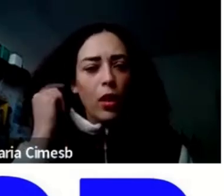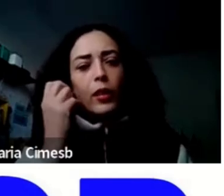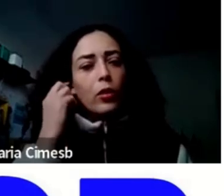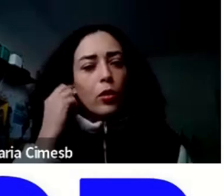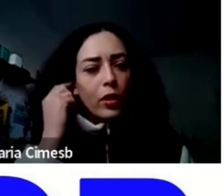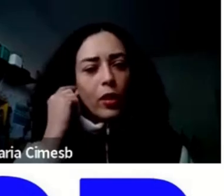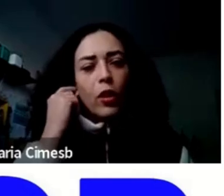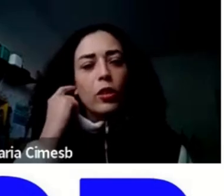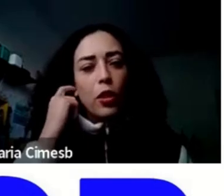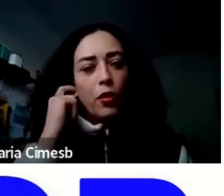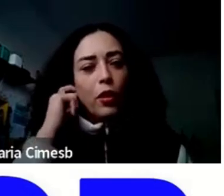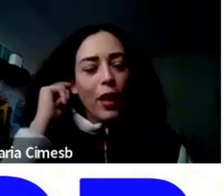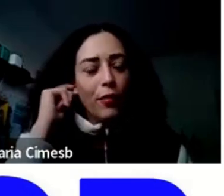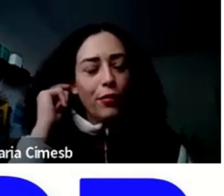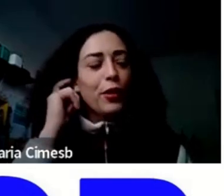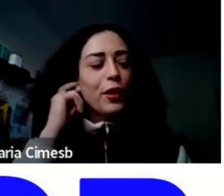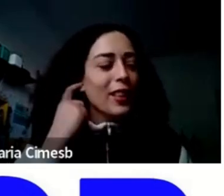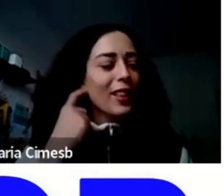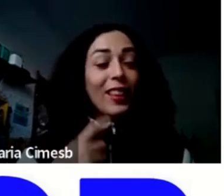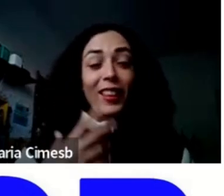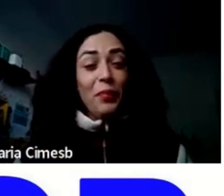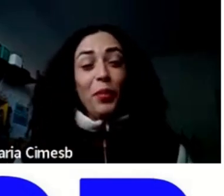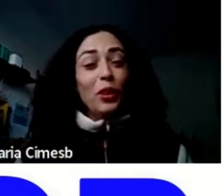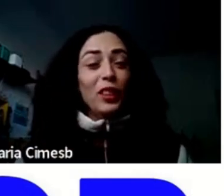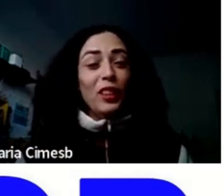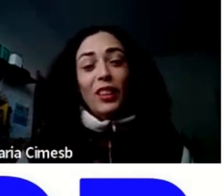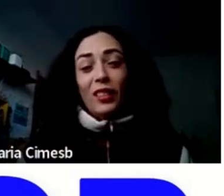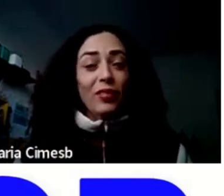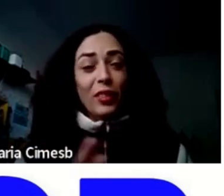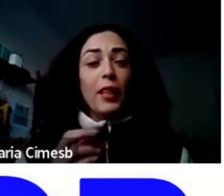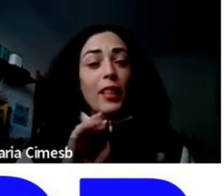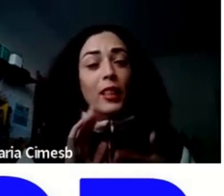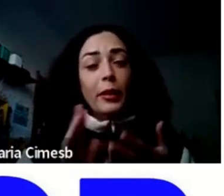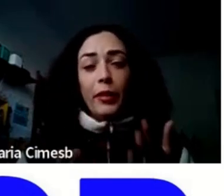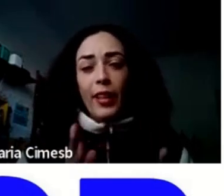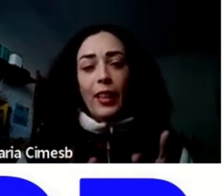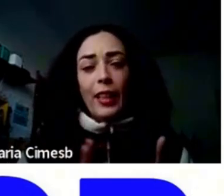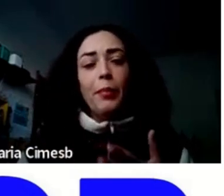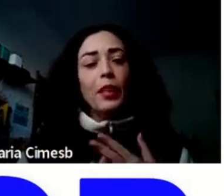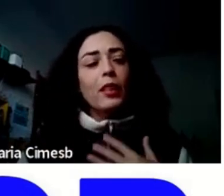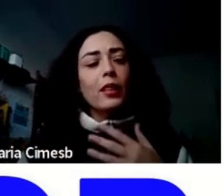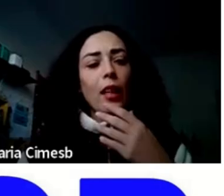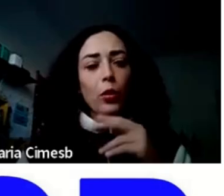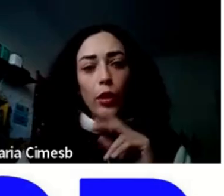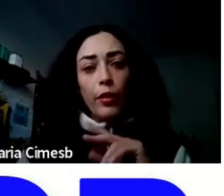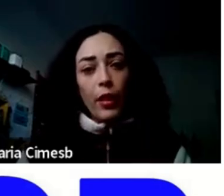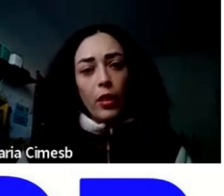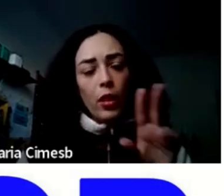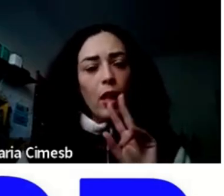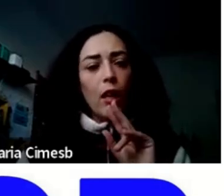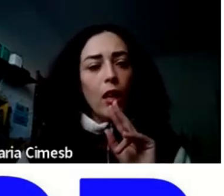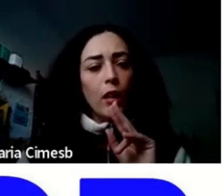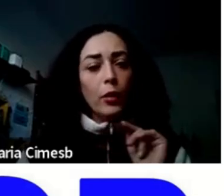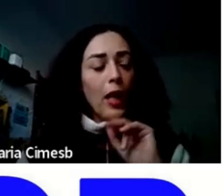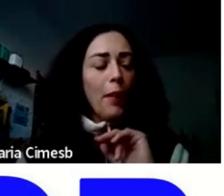escutam. Tem uns surdos que gostam de colocar fone. Então, você pode escutar, mas eles preferem Libras. Tem surdo que